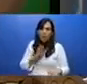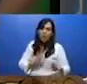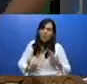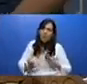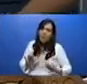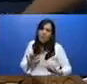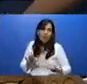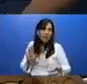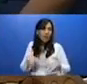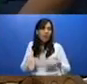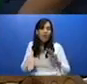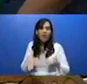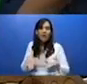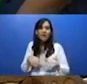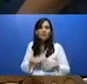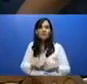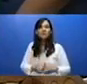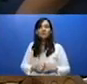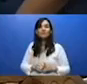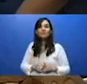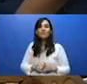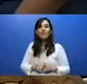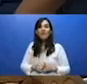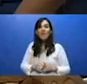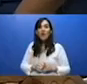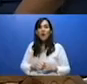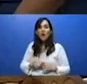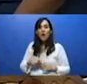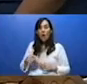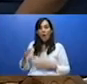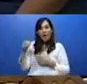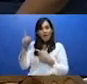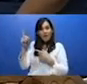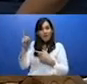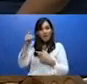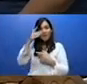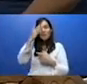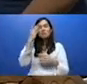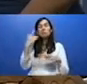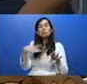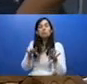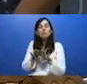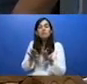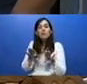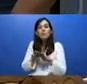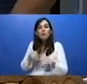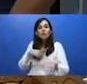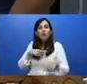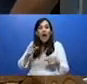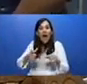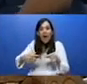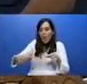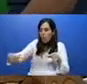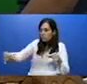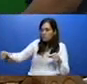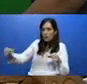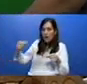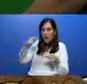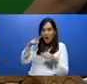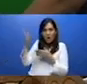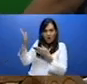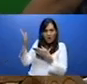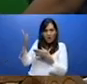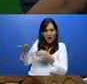da cobertura especial, o cliptodonte contava com uma cauda. Se vocês observarem aí na